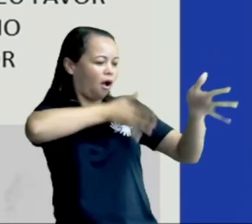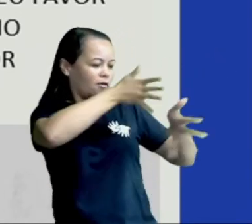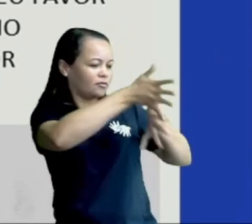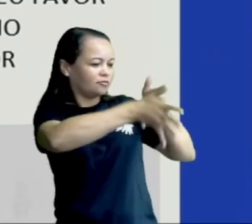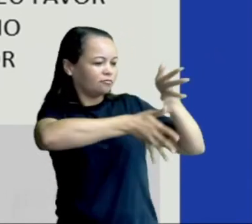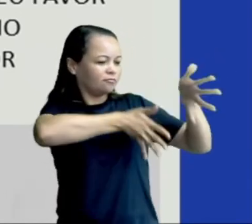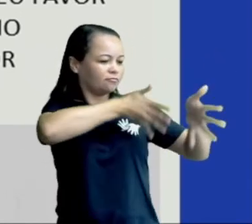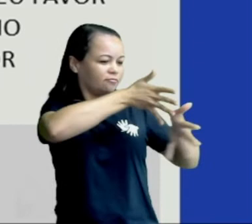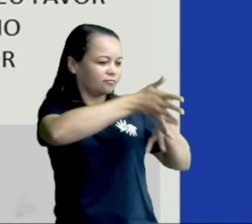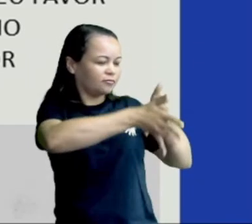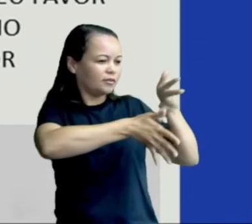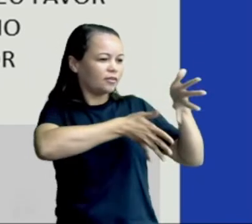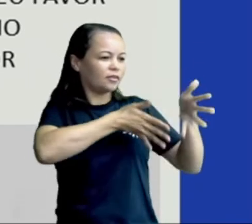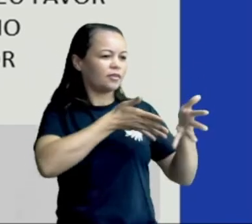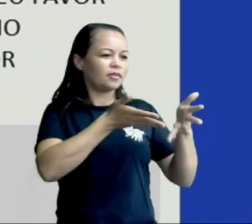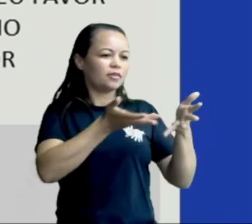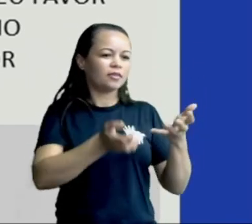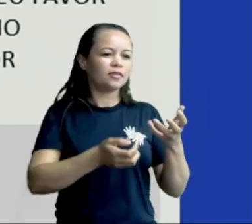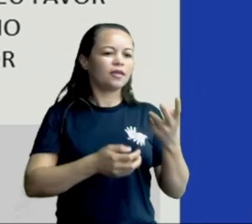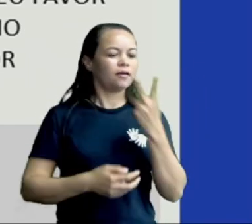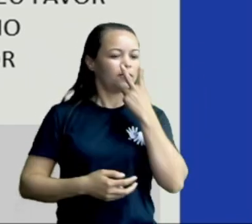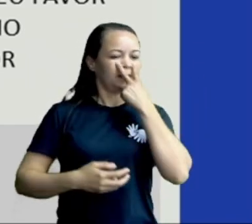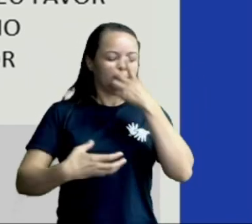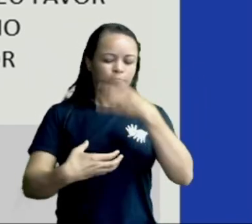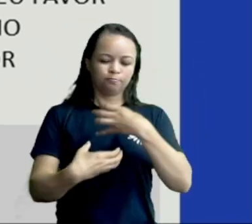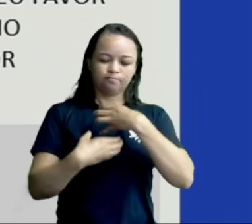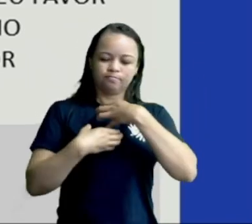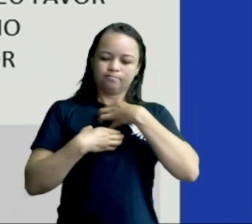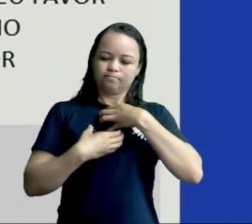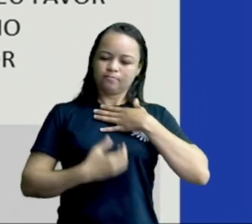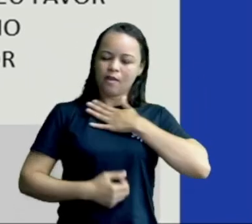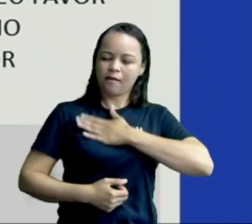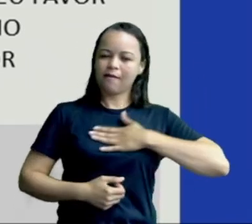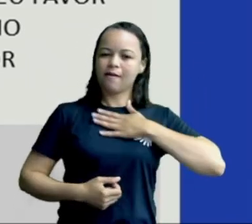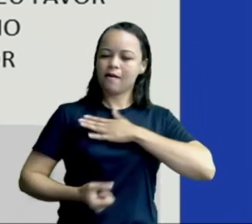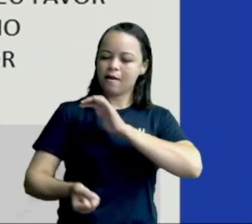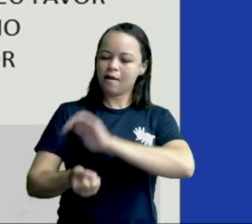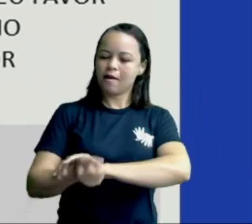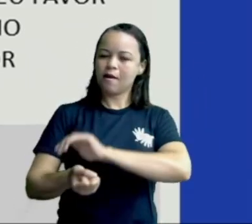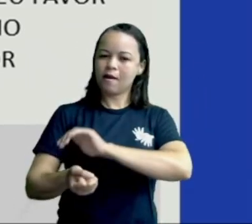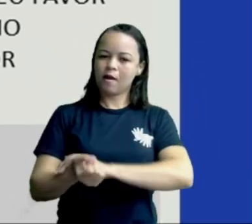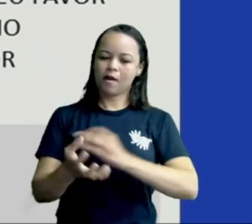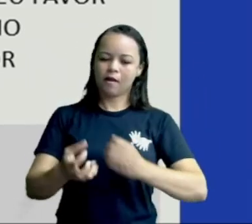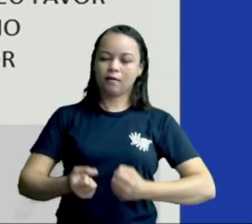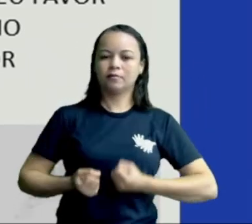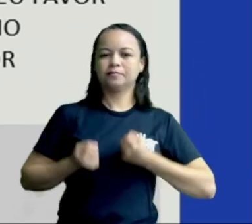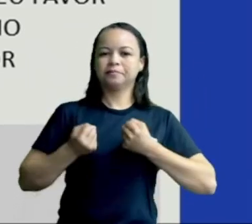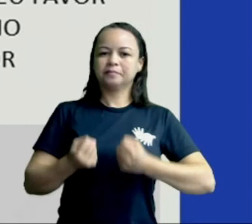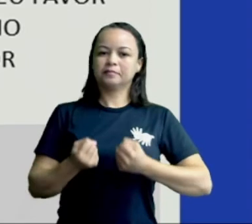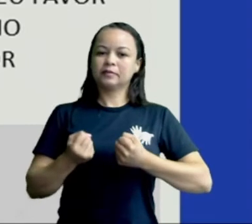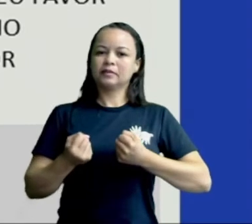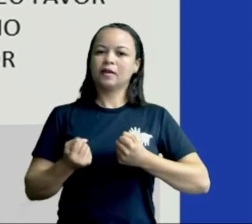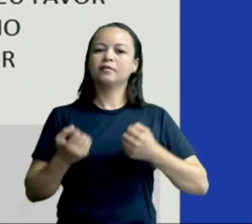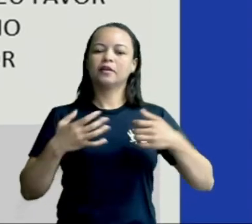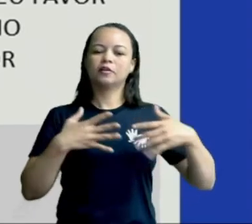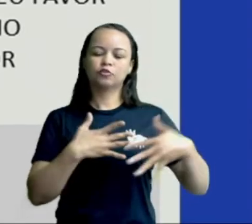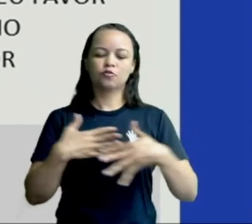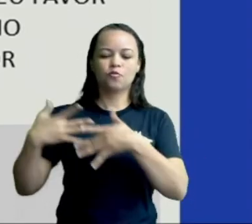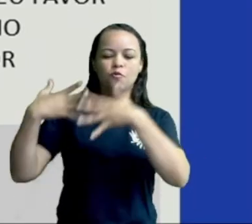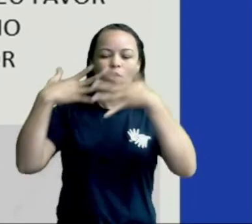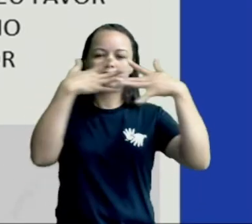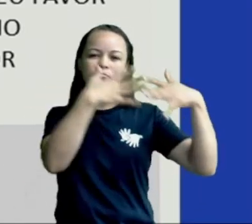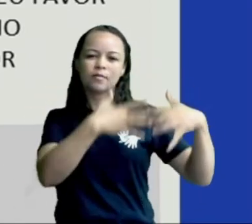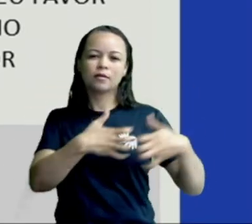Quando ouço teu nome, ó minha terra, sinto as veias a flor em corpo novo. Entre